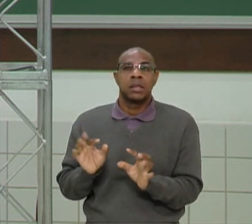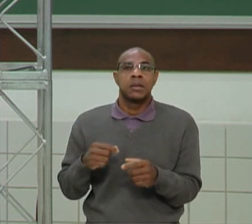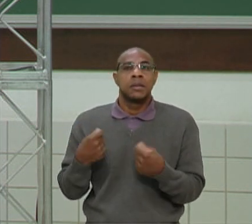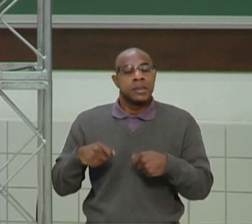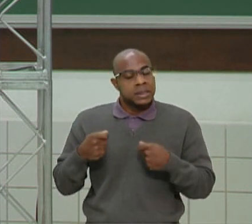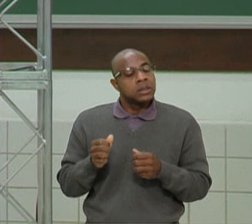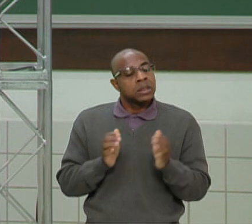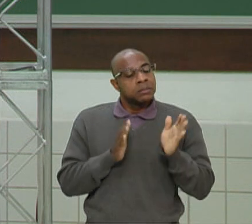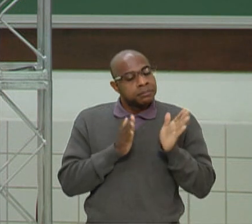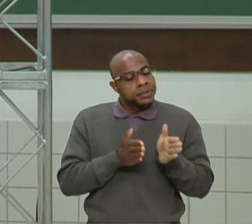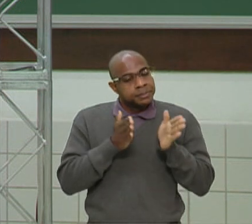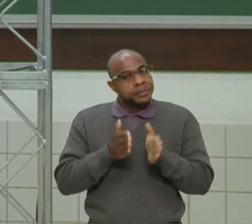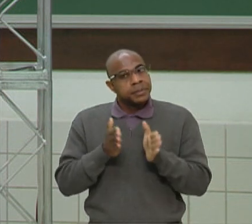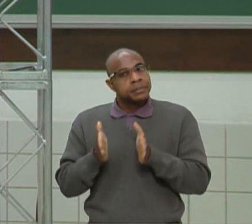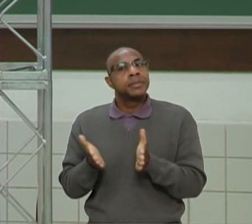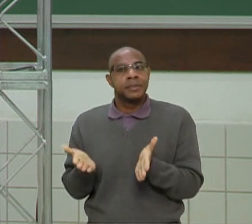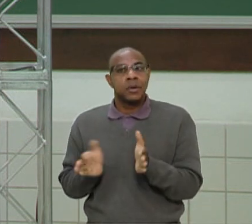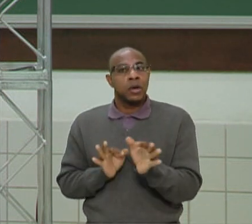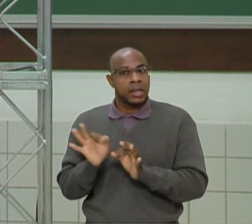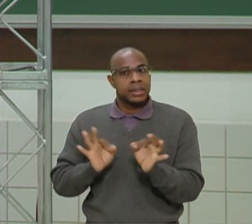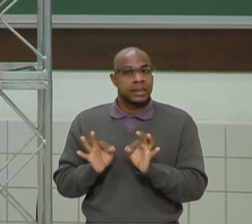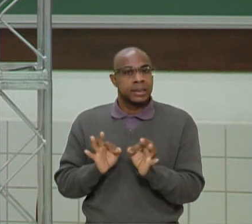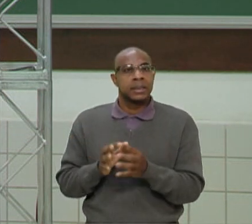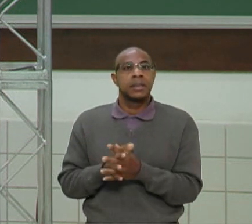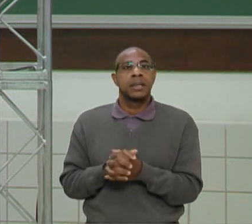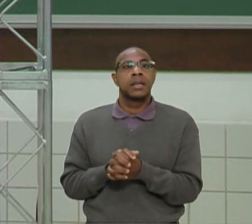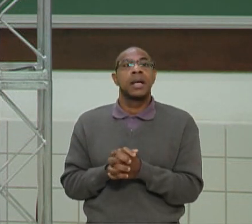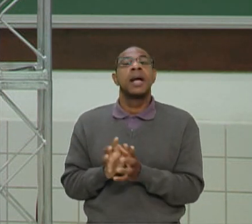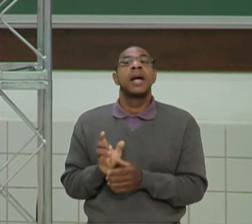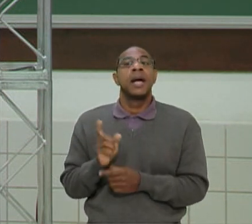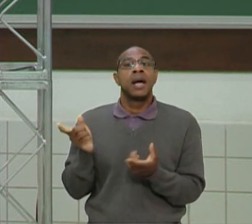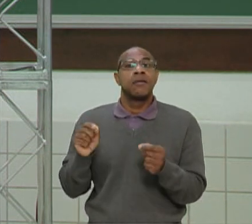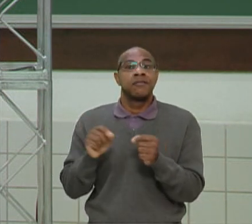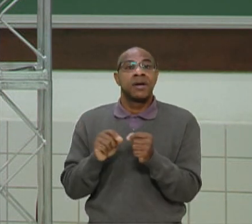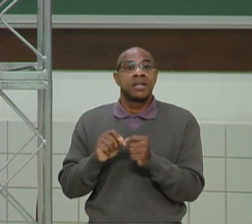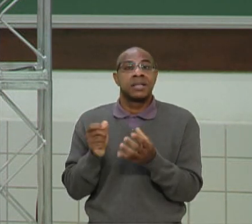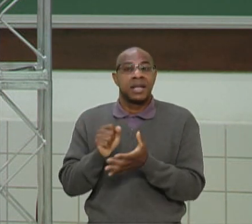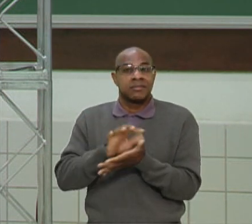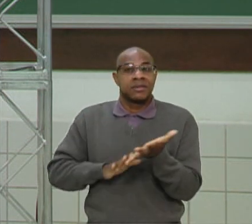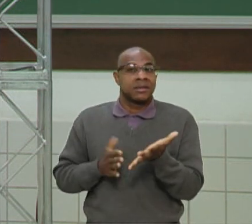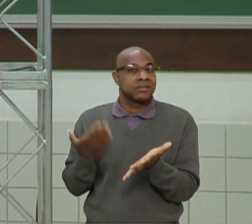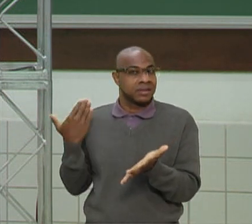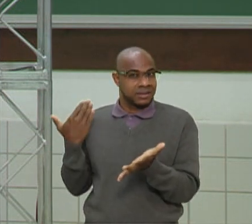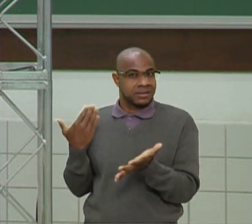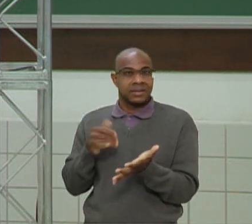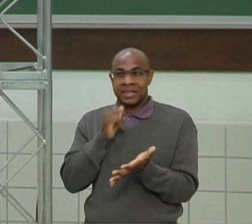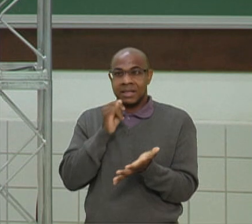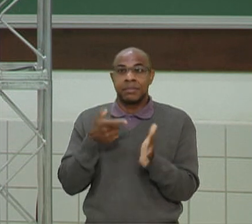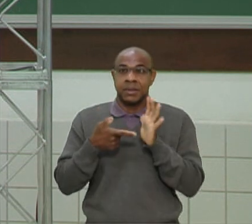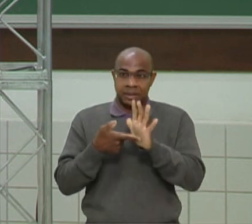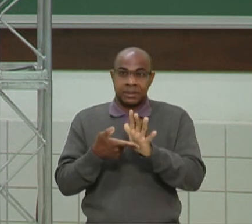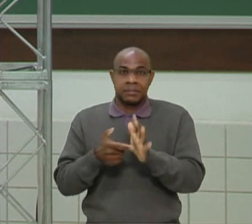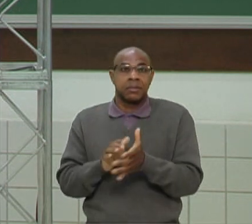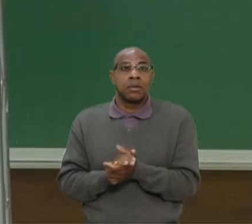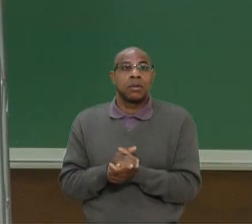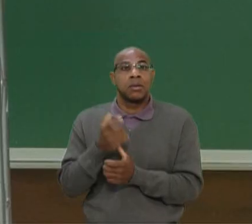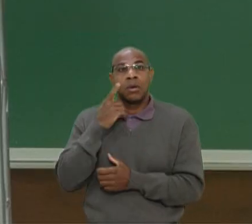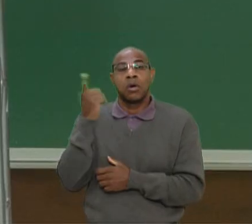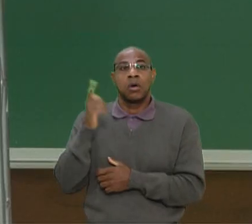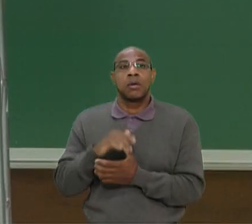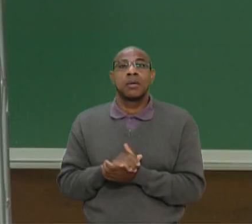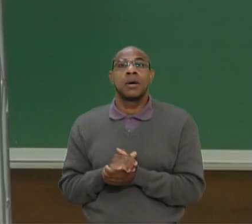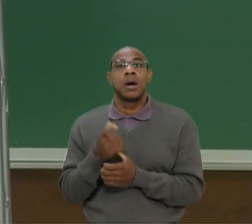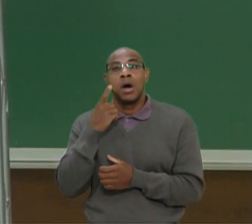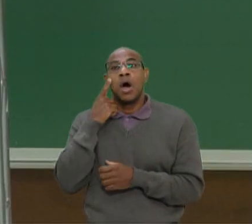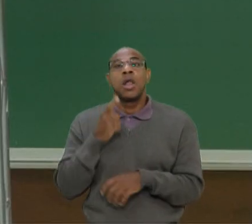a passo facilita muito. Essa questão que a gente fez aí é um exemplo bem clássico disso. Então, vamos dar uma olhadinha na